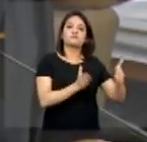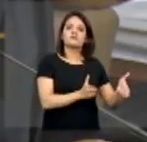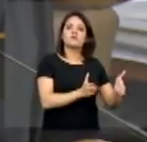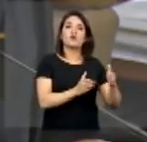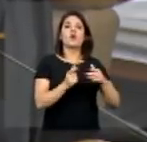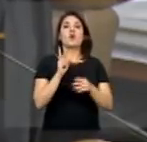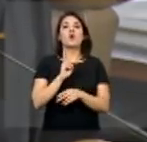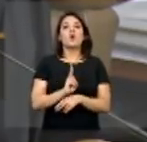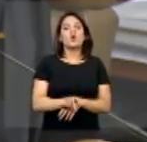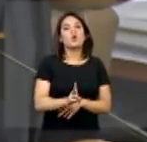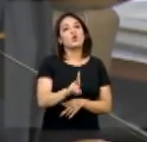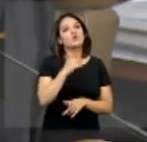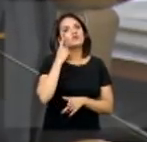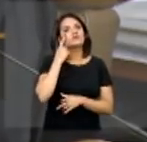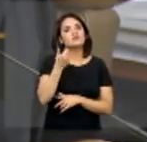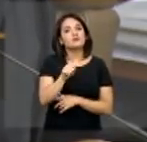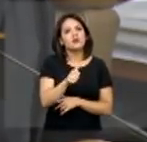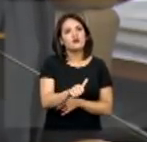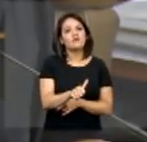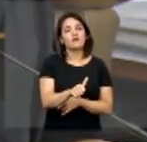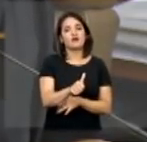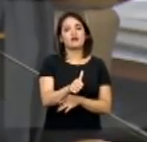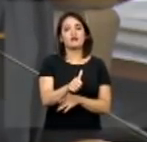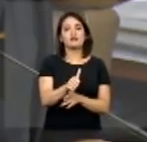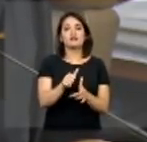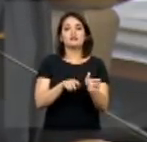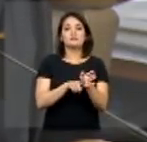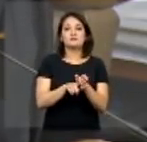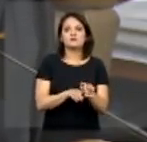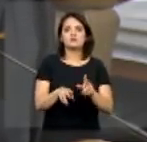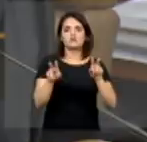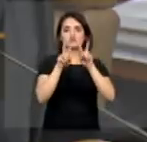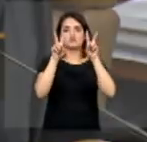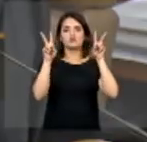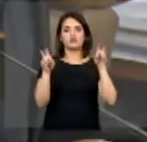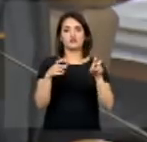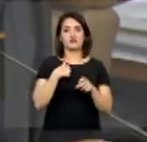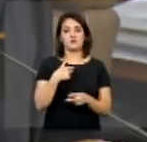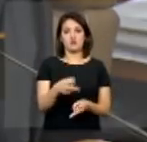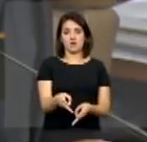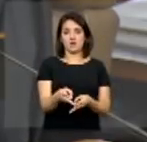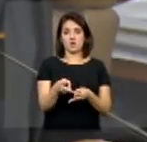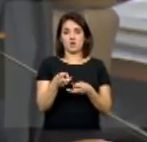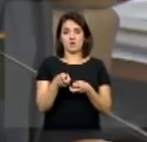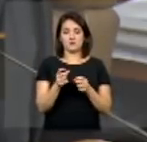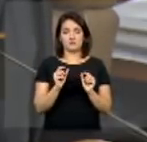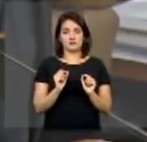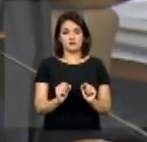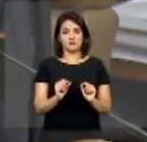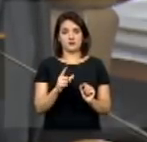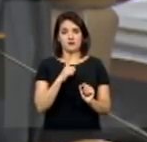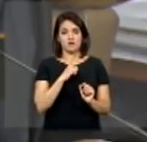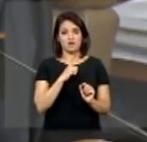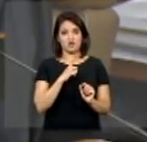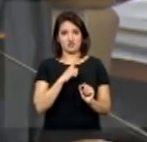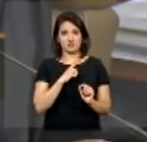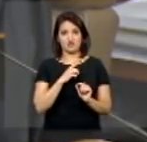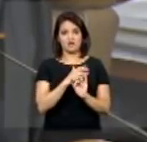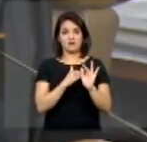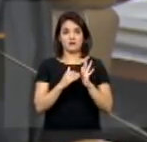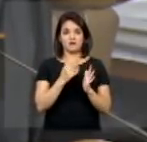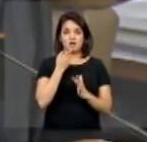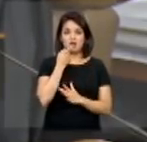análise adentrando a esse tema verifico que aqui se aduz que as alegações finais